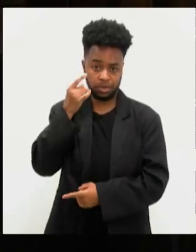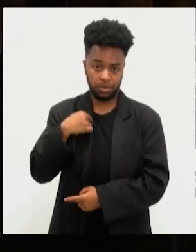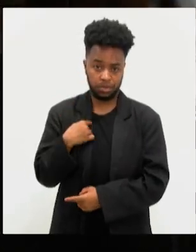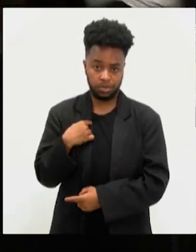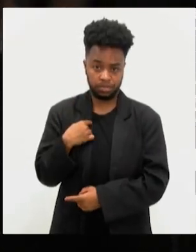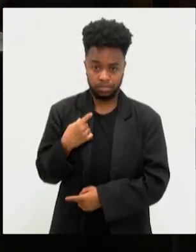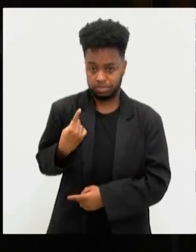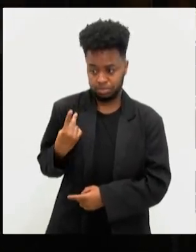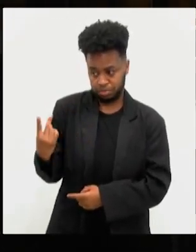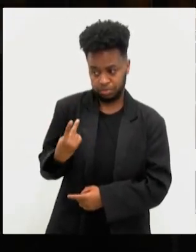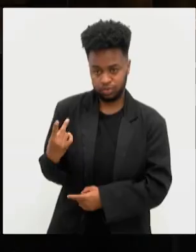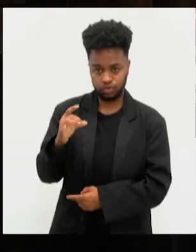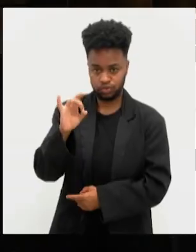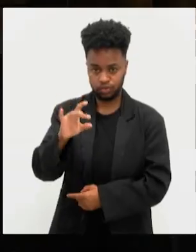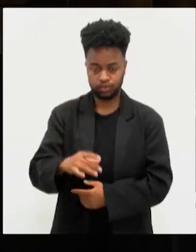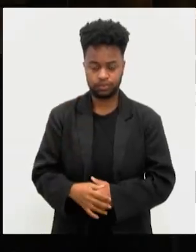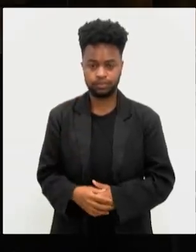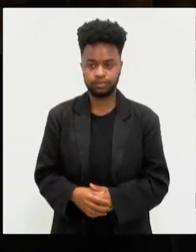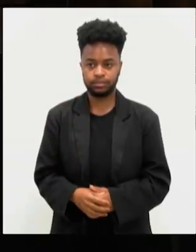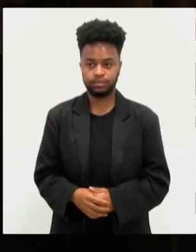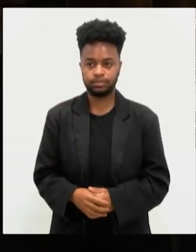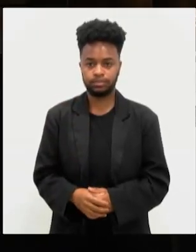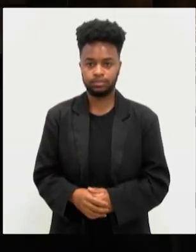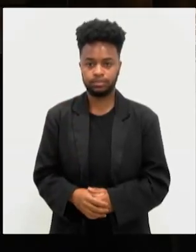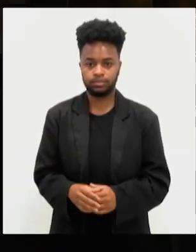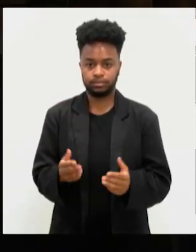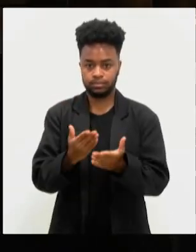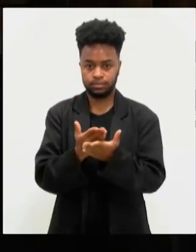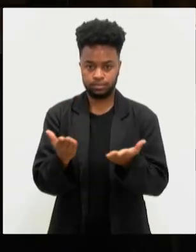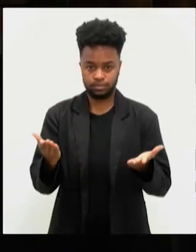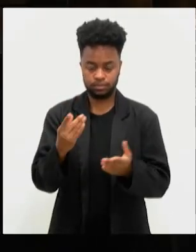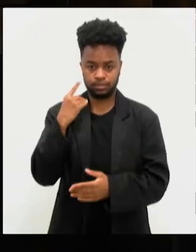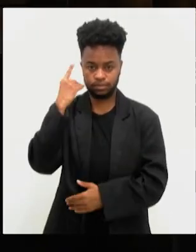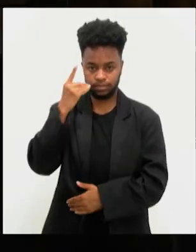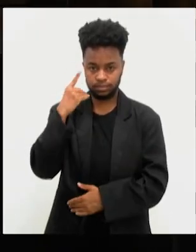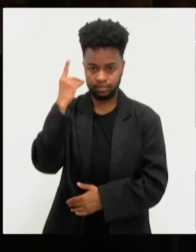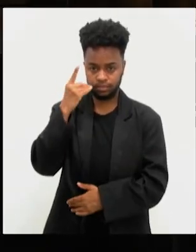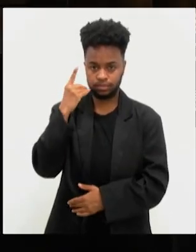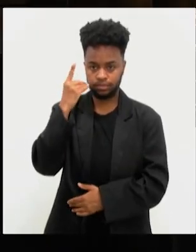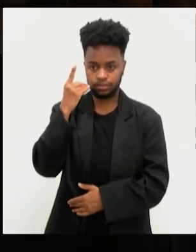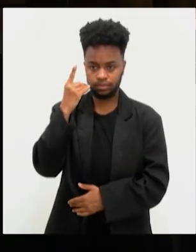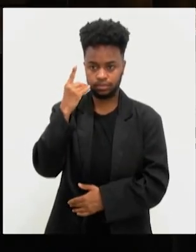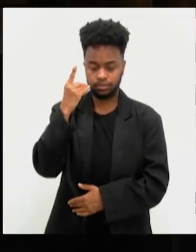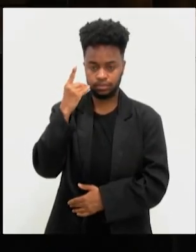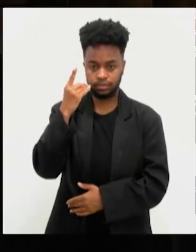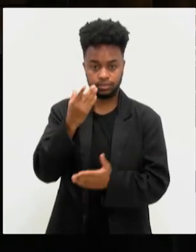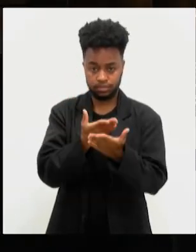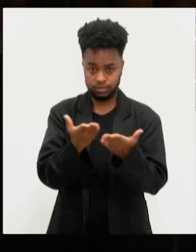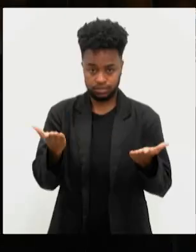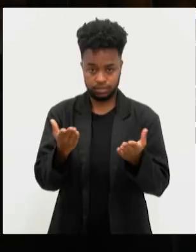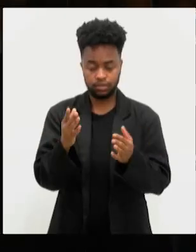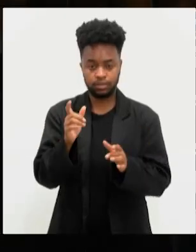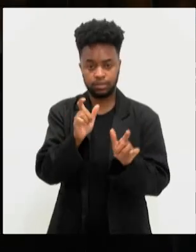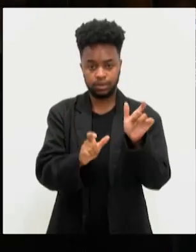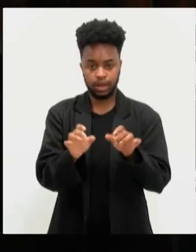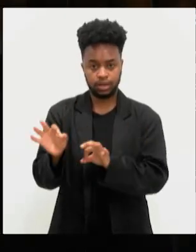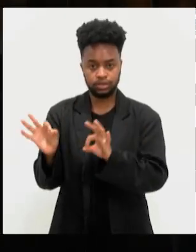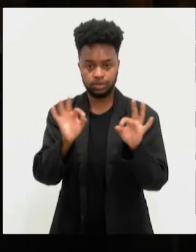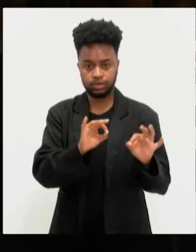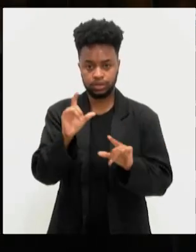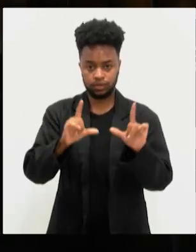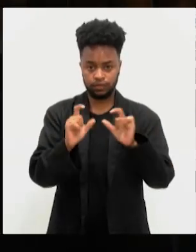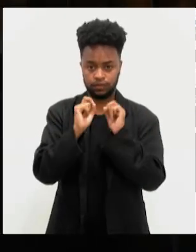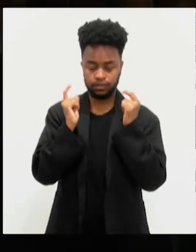temos nós dois aqui, senhoras e senhores deputados, senhoras e senhores telespectadores da TV